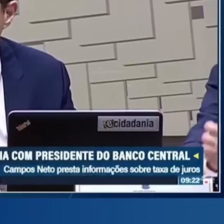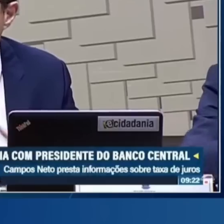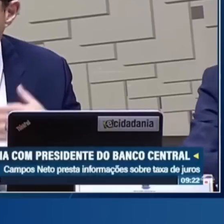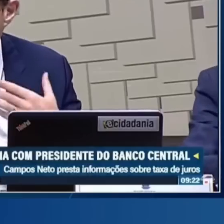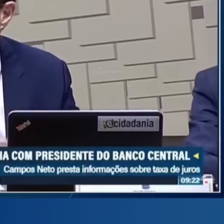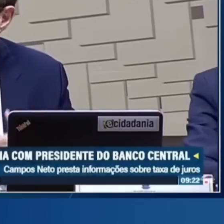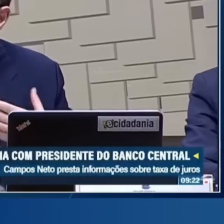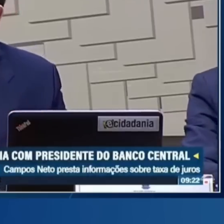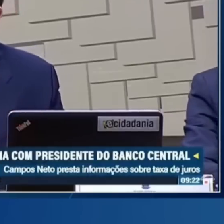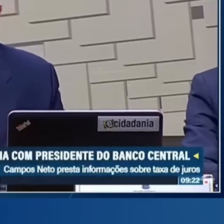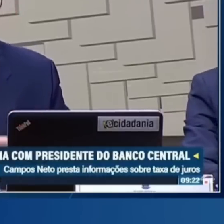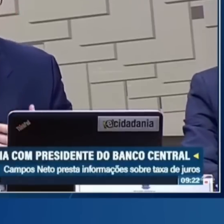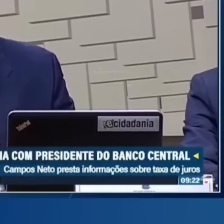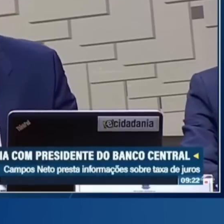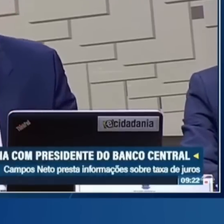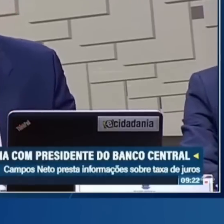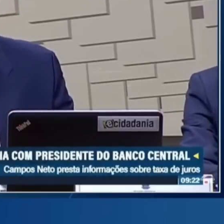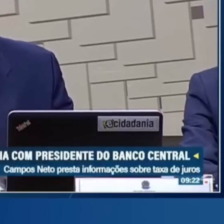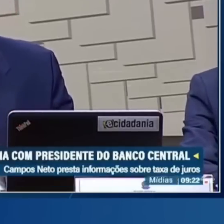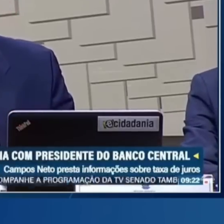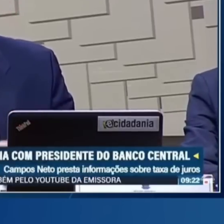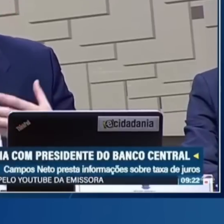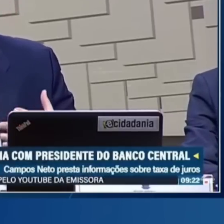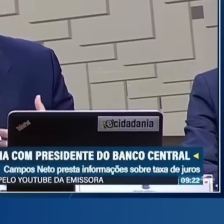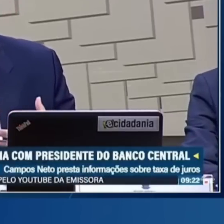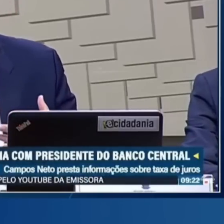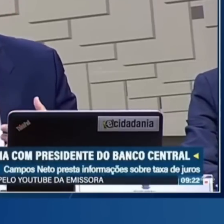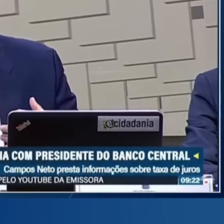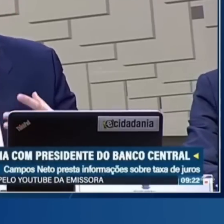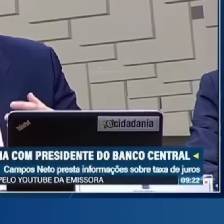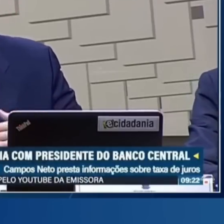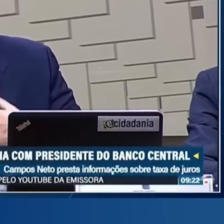aprofunda o problema da desigualdade e do desemprego na medida em que restringe o investimento.